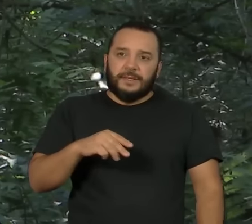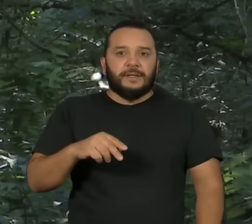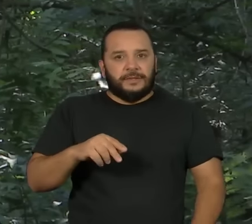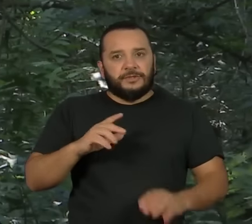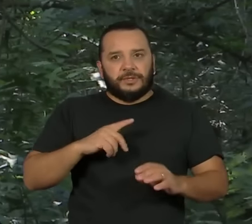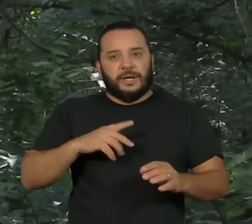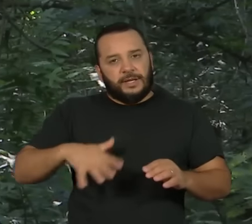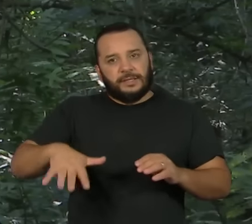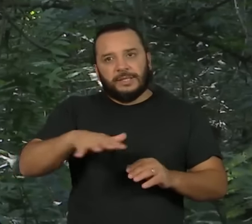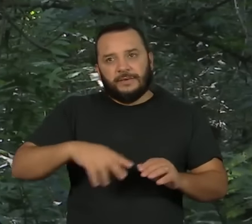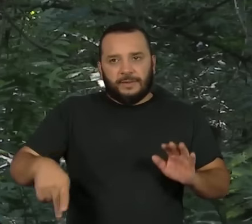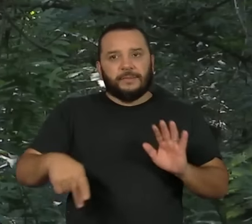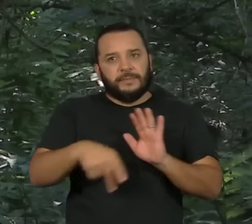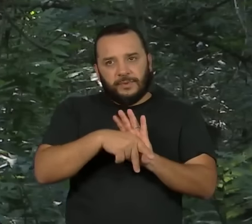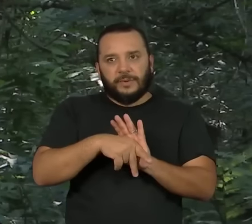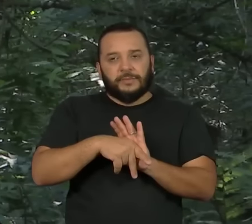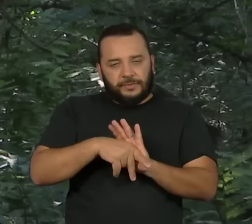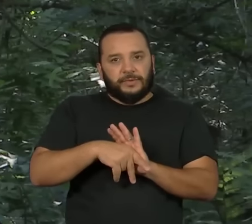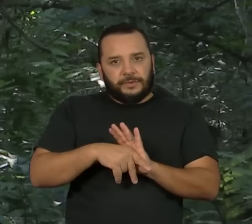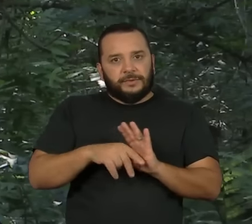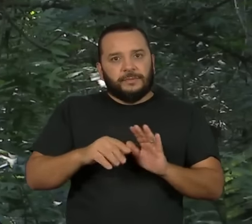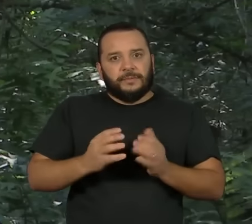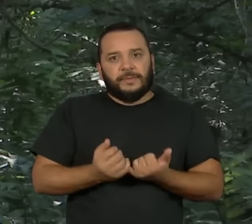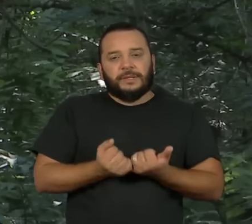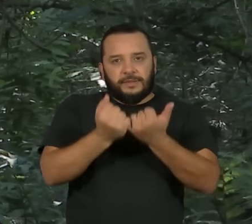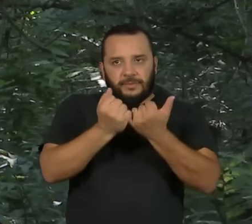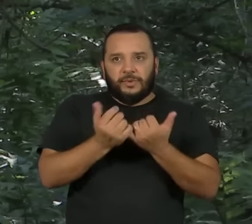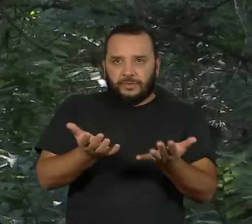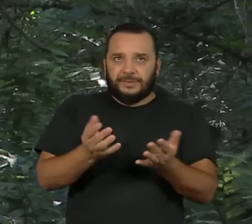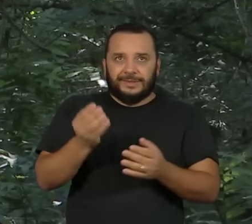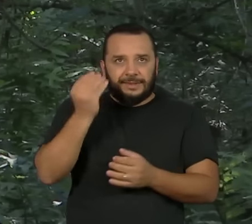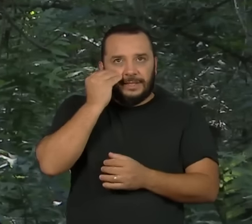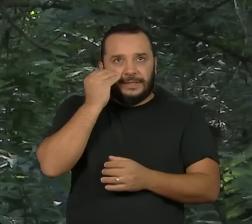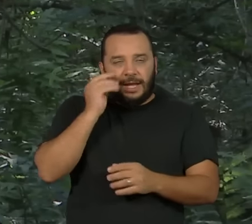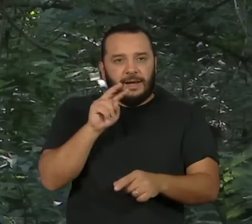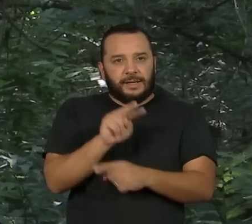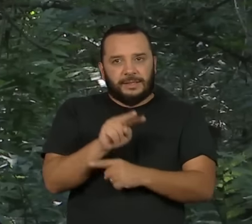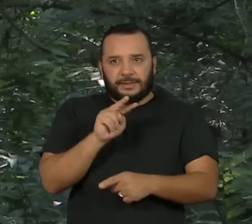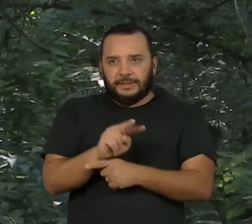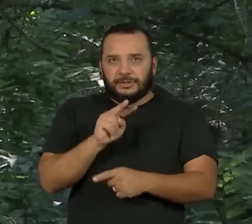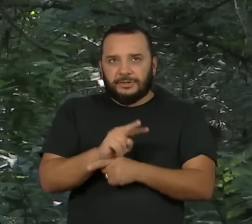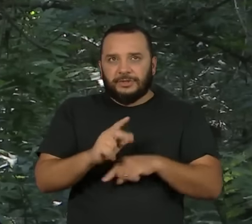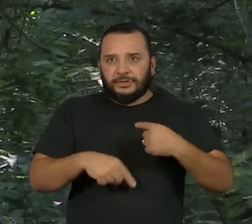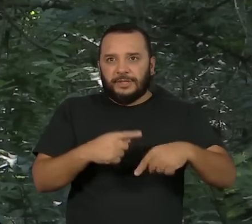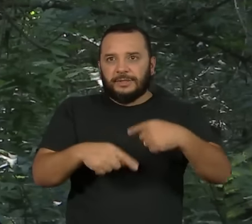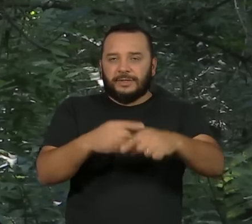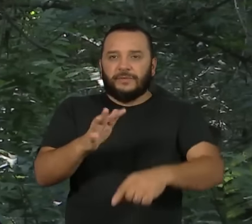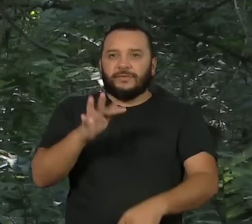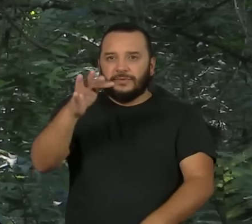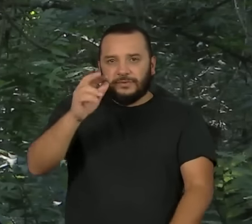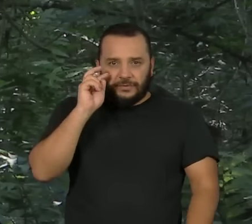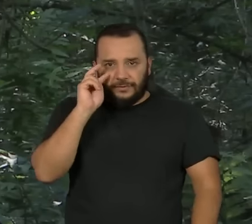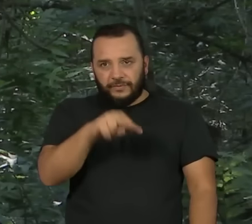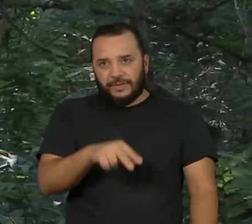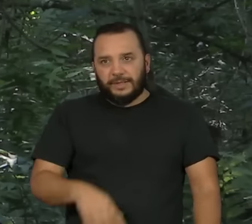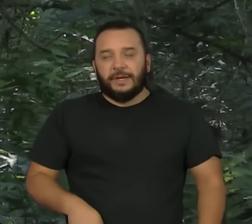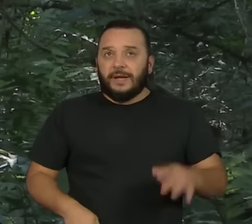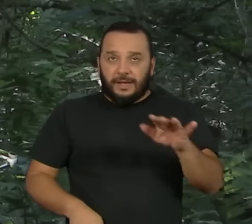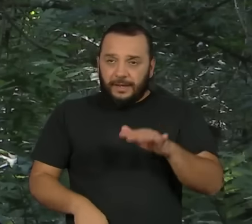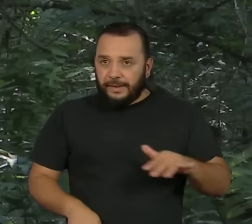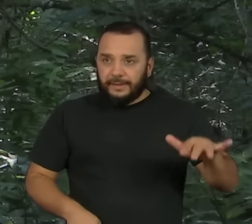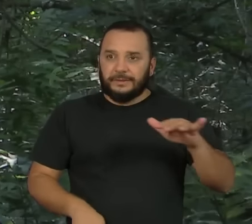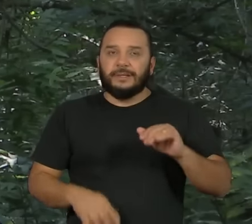do Patrimônio Natural. Uma tentativa de manter essa floresta viva para as próximas gerações. E esta aqui